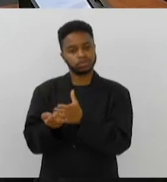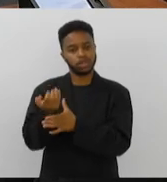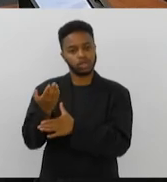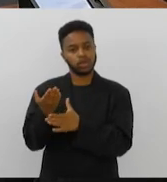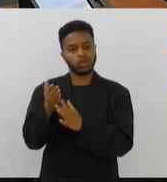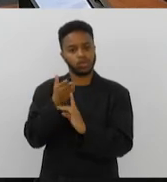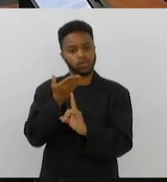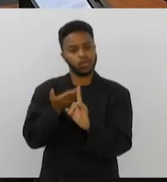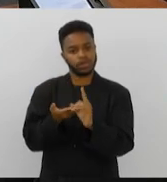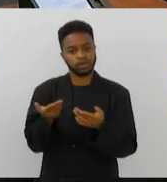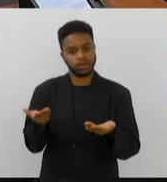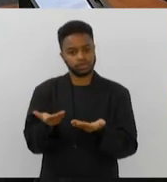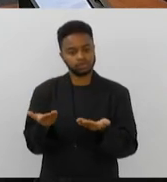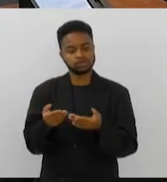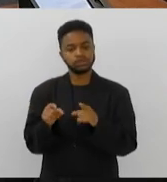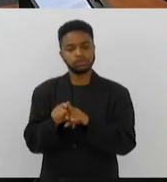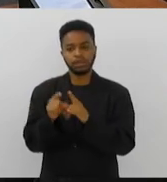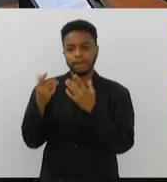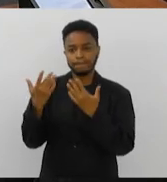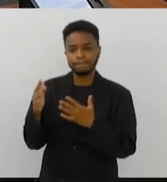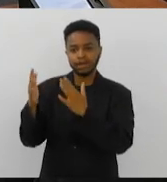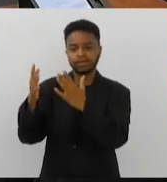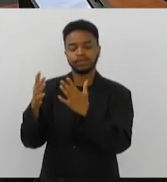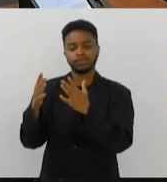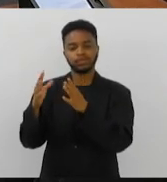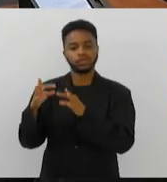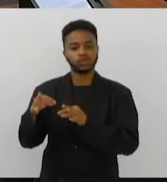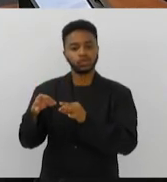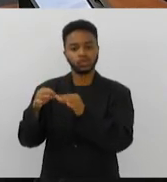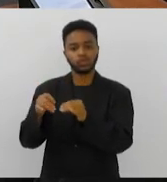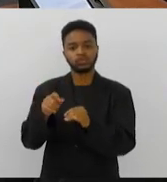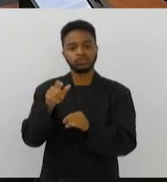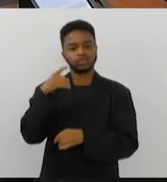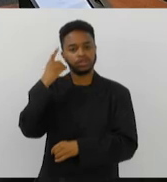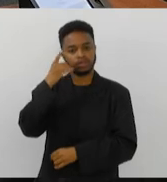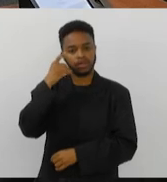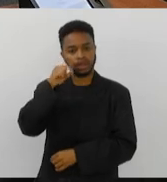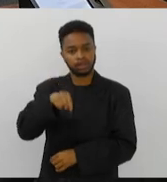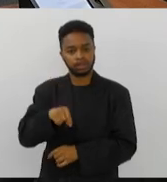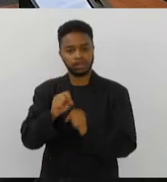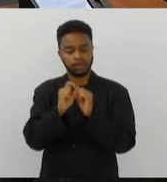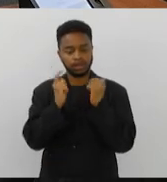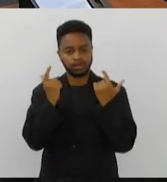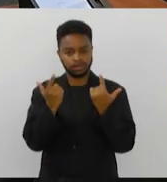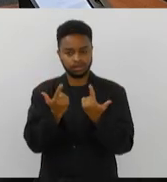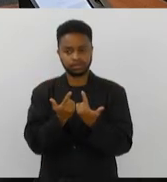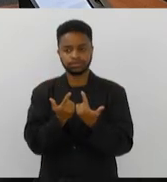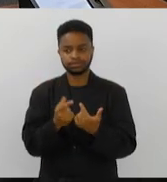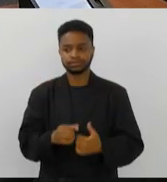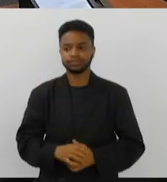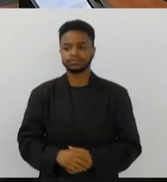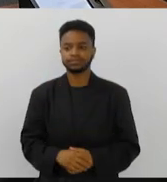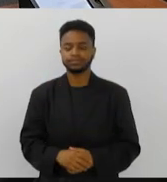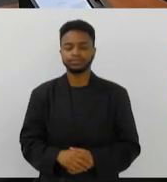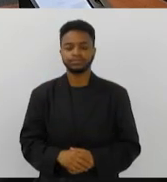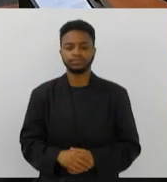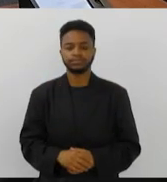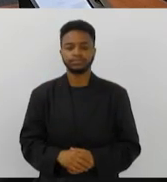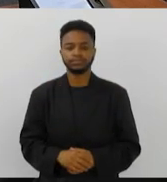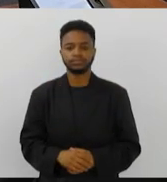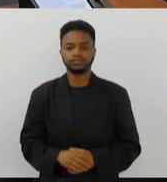eh e também parabenizo todos os demais deputados dessa casa eh